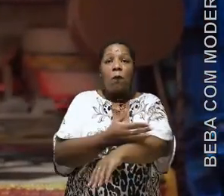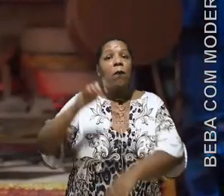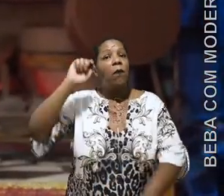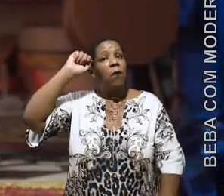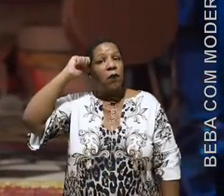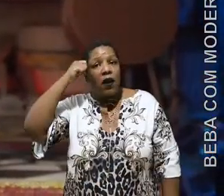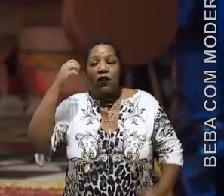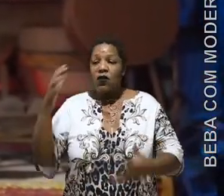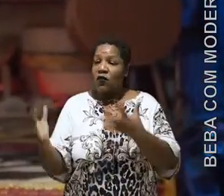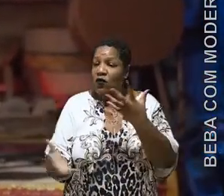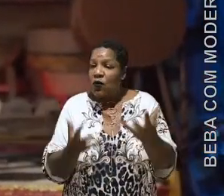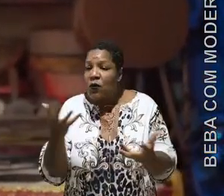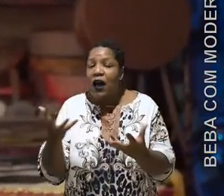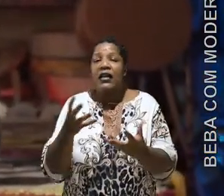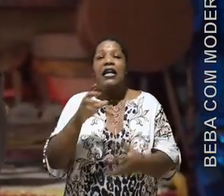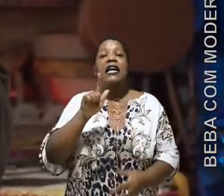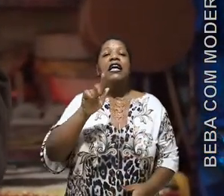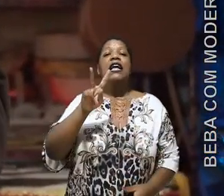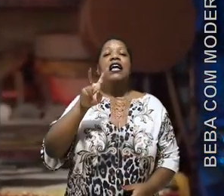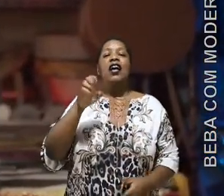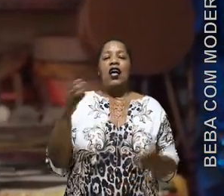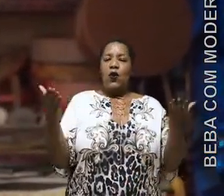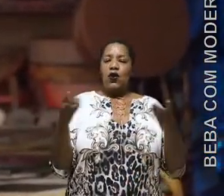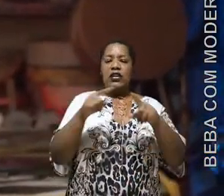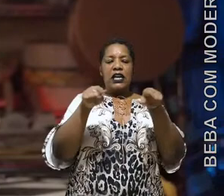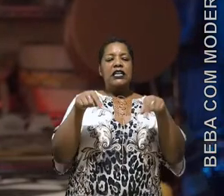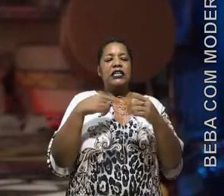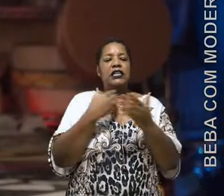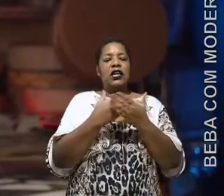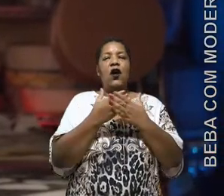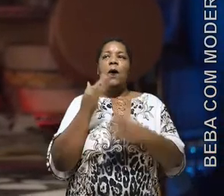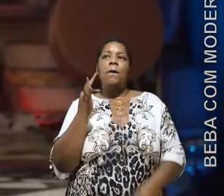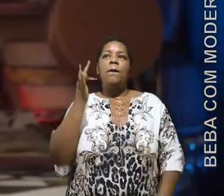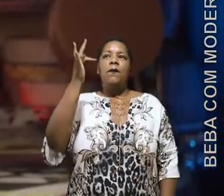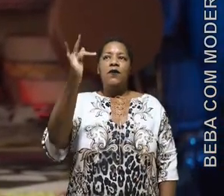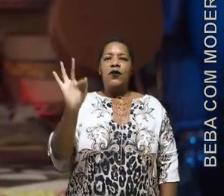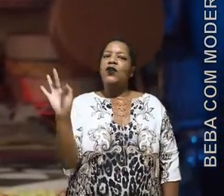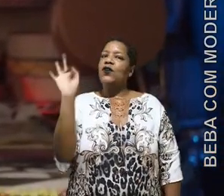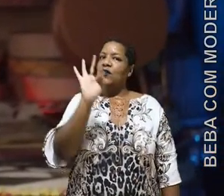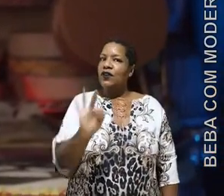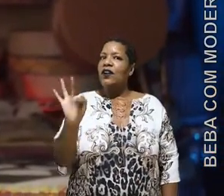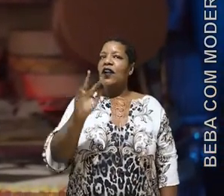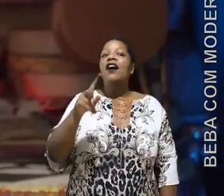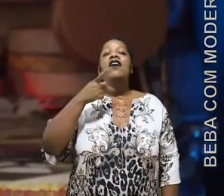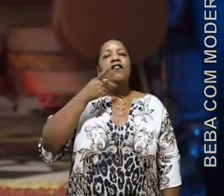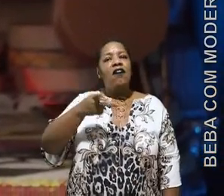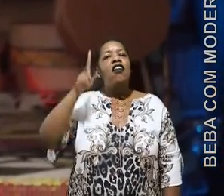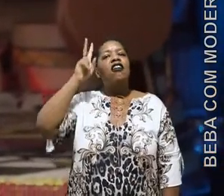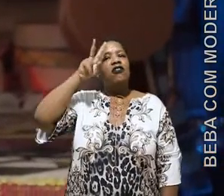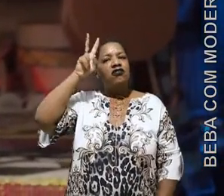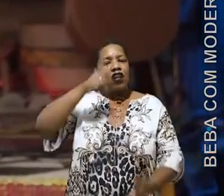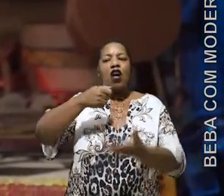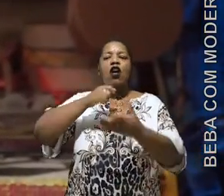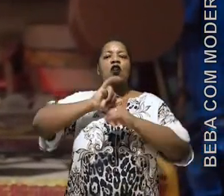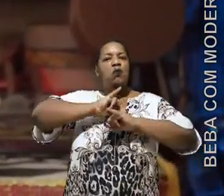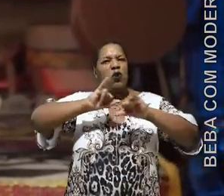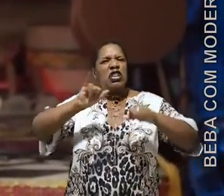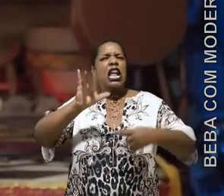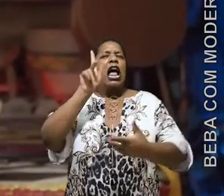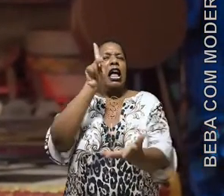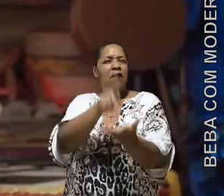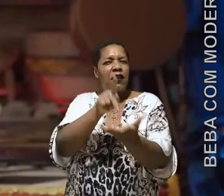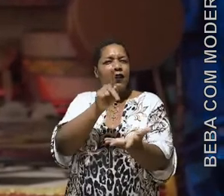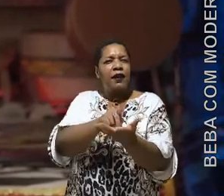conseguir pretos fumaça e gravetos na sala de aula hoje e o mais tarde na faculdade em reescrever a história republicar a